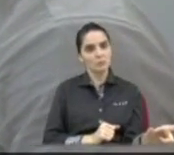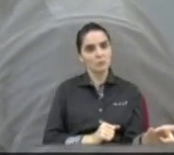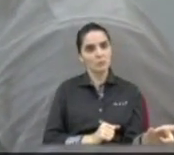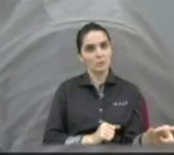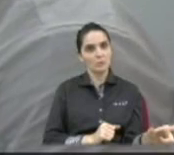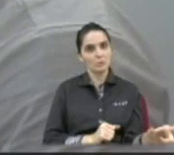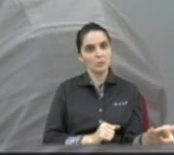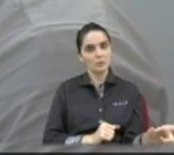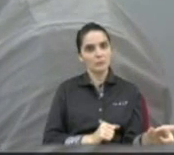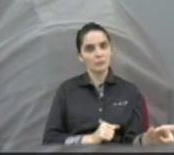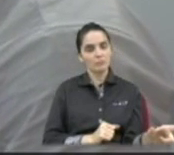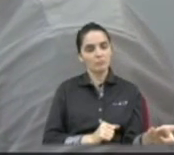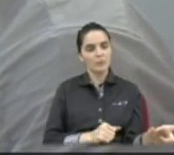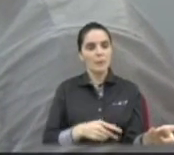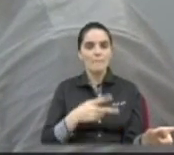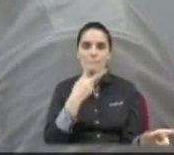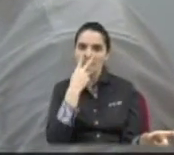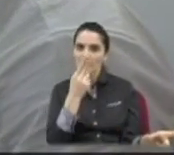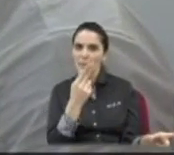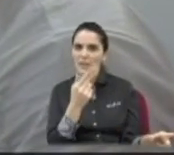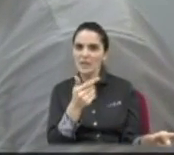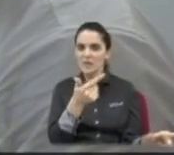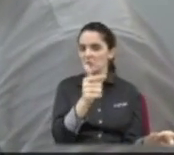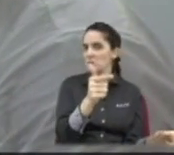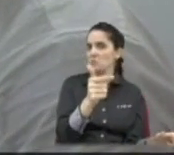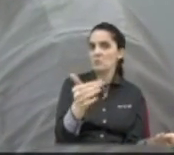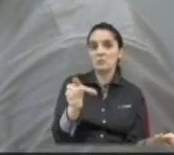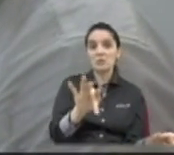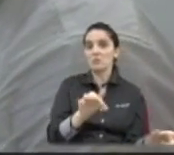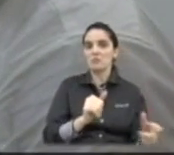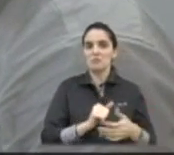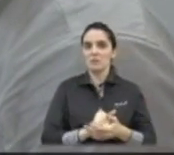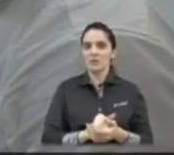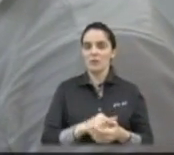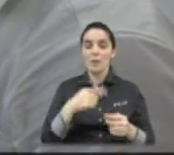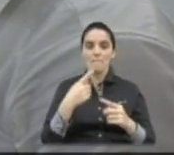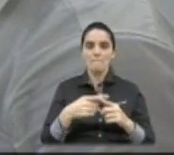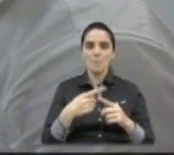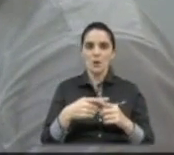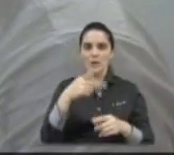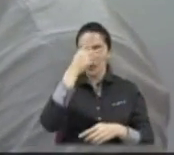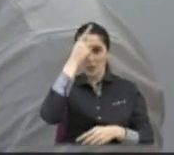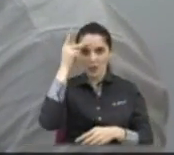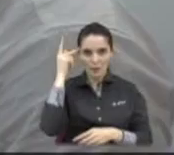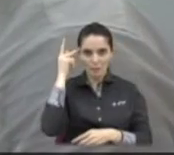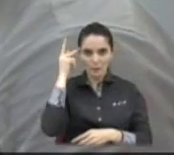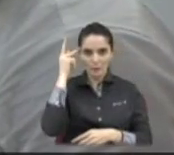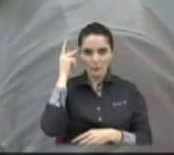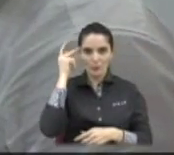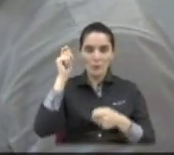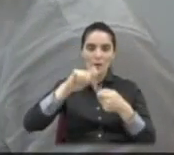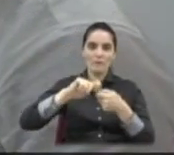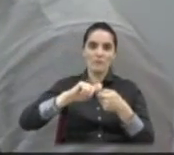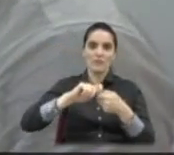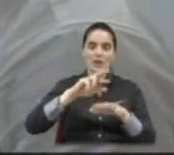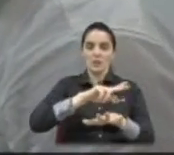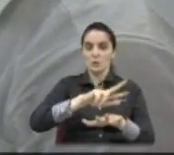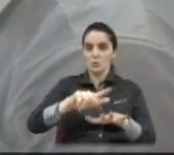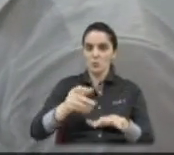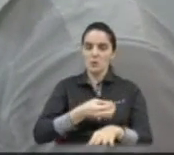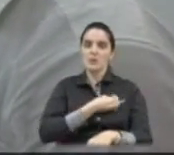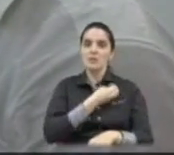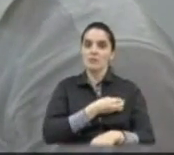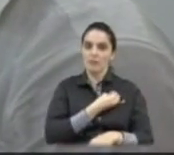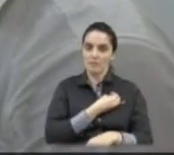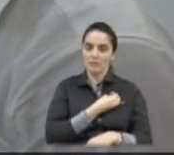houve um fim. Porque o legado que elas deixaram fica, elas passam a existir a partir de sua obra, a partir daquilo que deixaram,